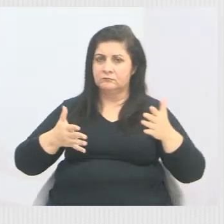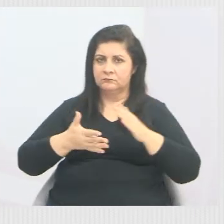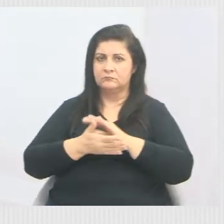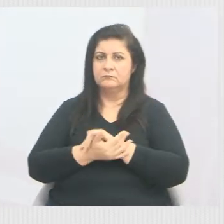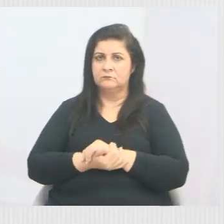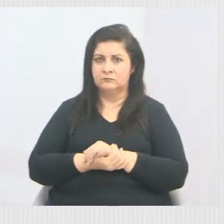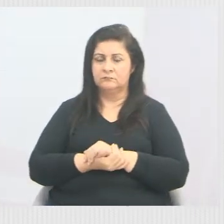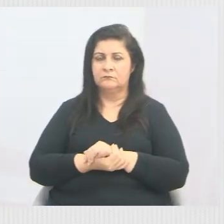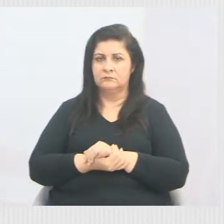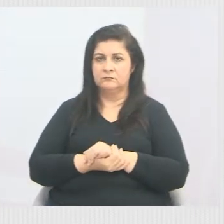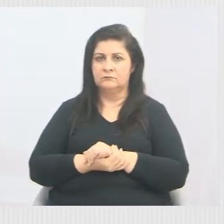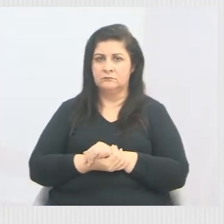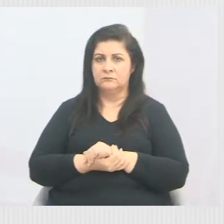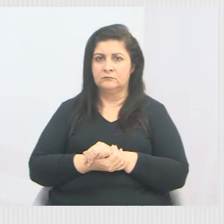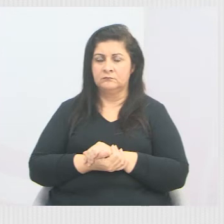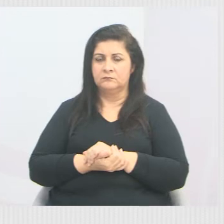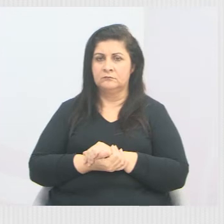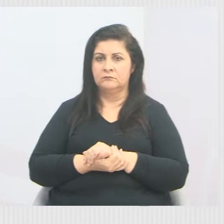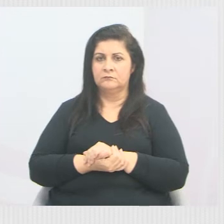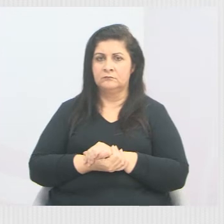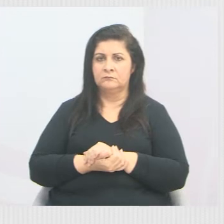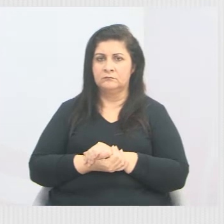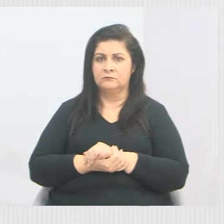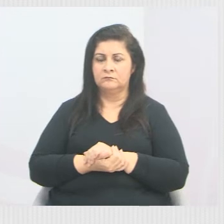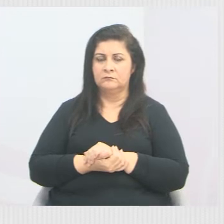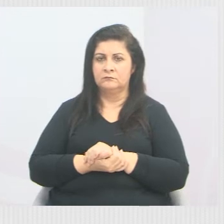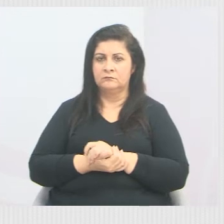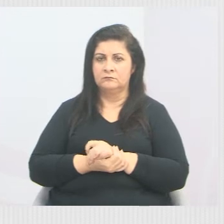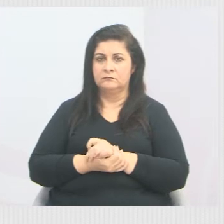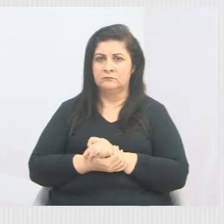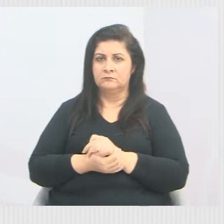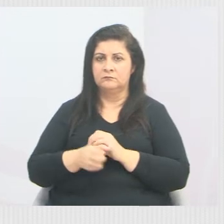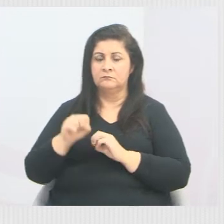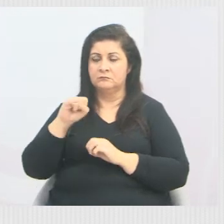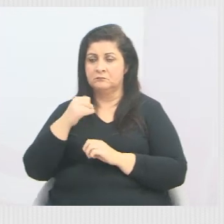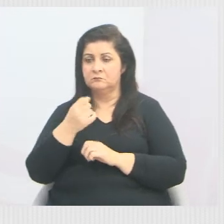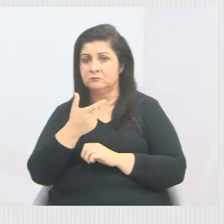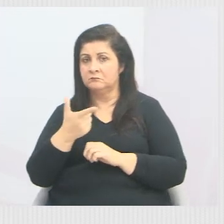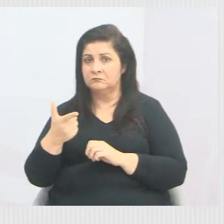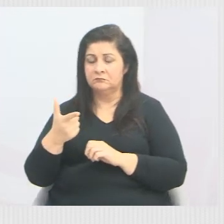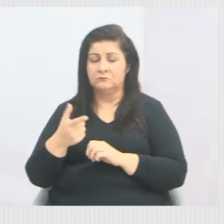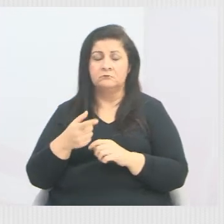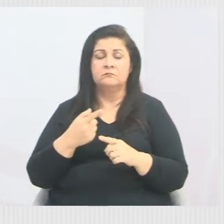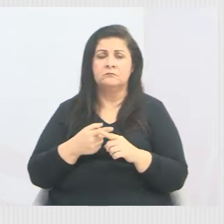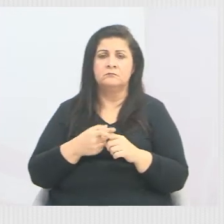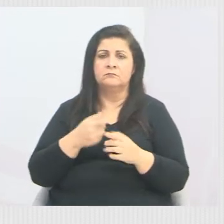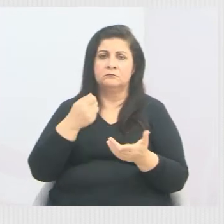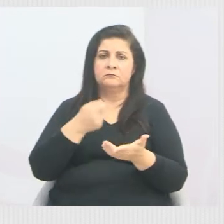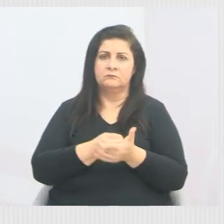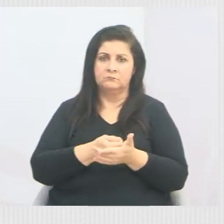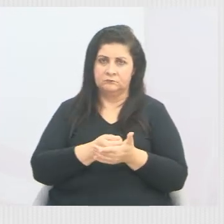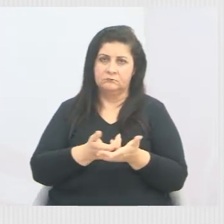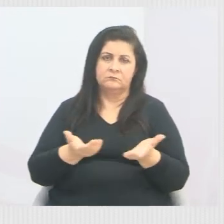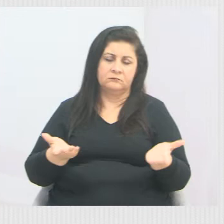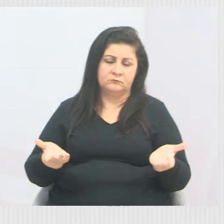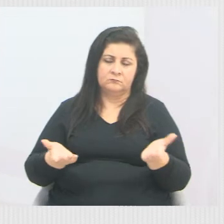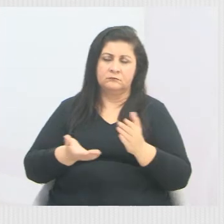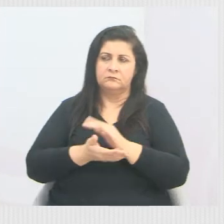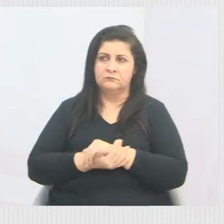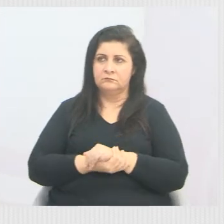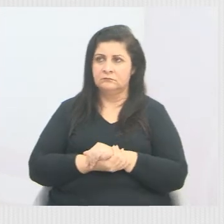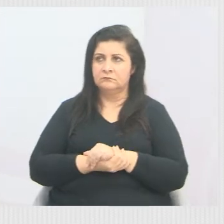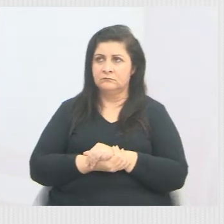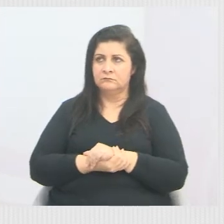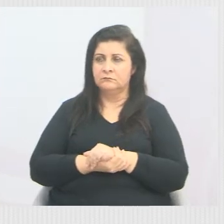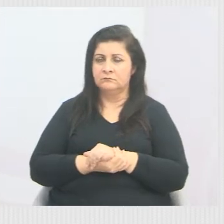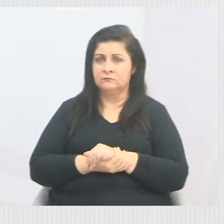de entrega de material ou a conclusão daquele serviço. Caso isso não ocorra, não tem por que você fazer este pagamento